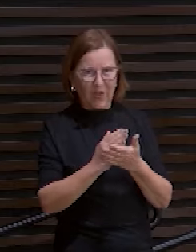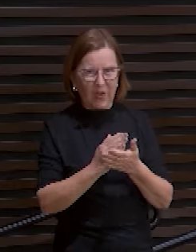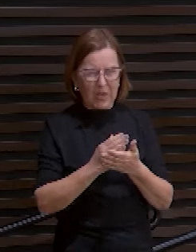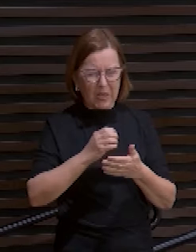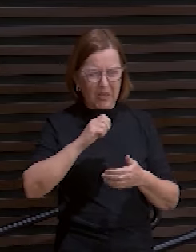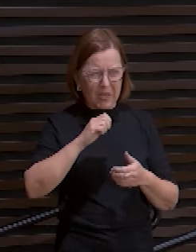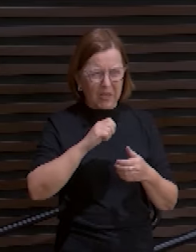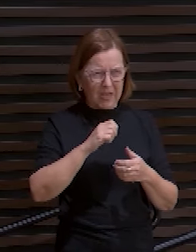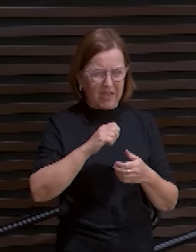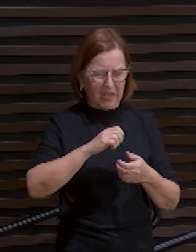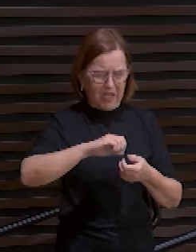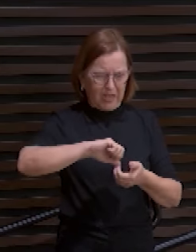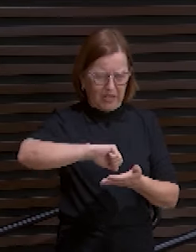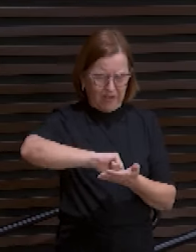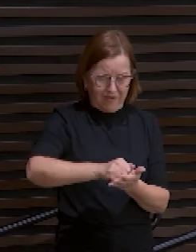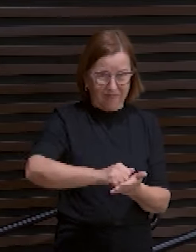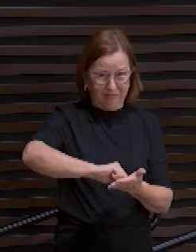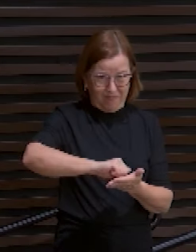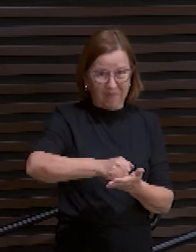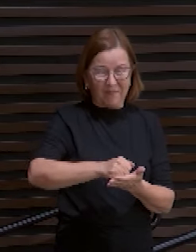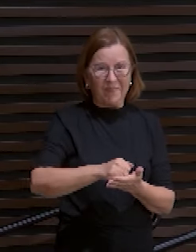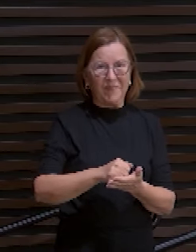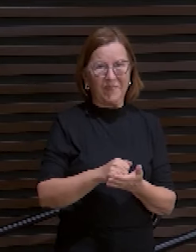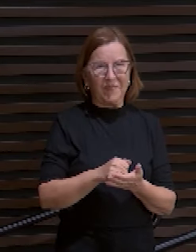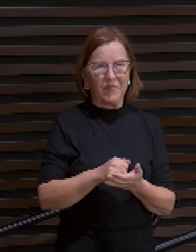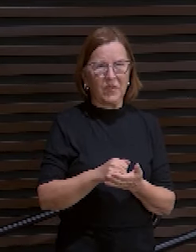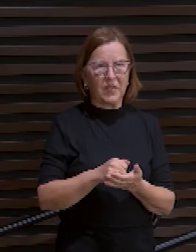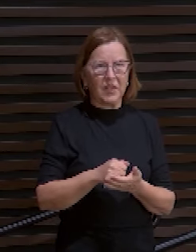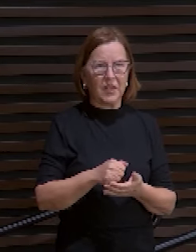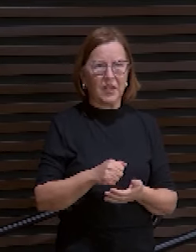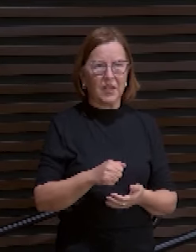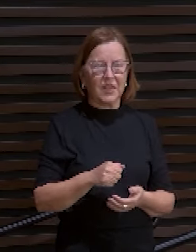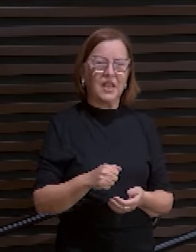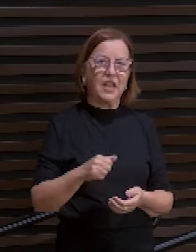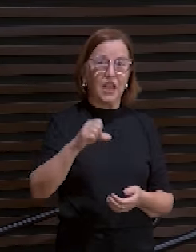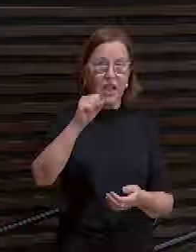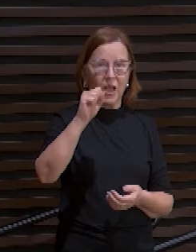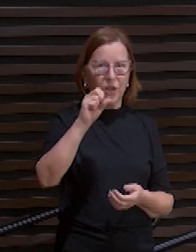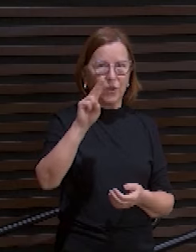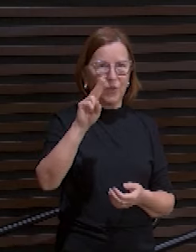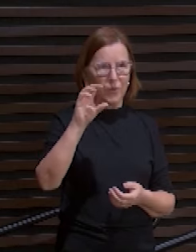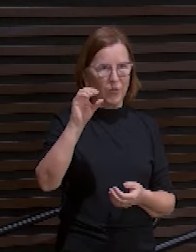de limão suco de limão né Mas por que não sai suco de uva